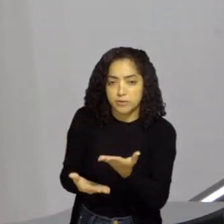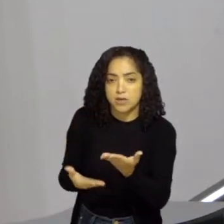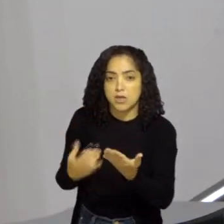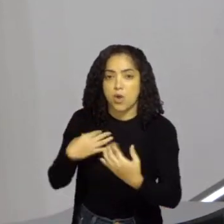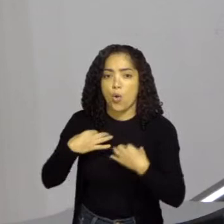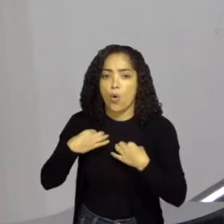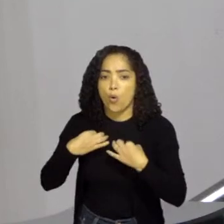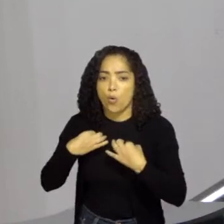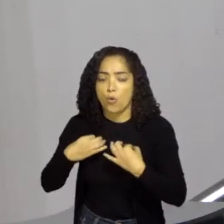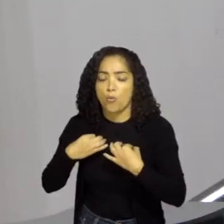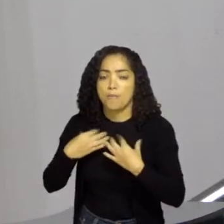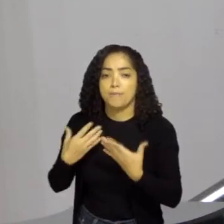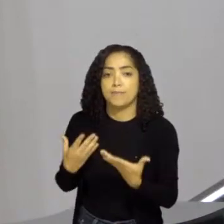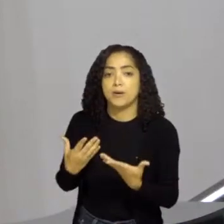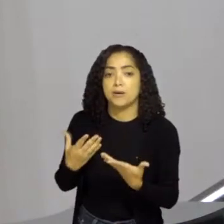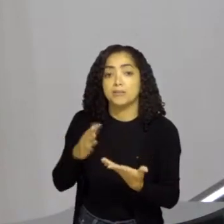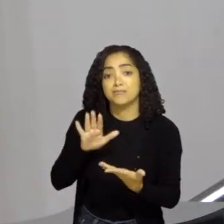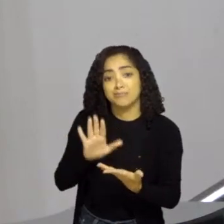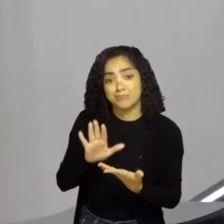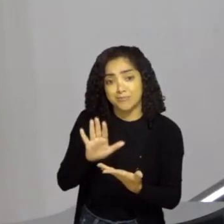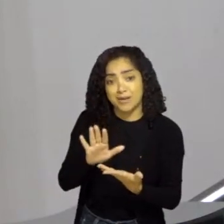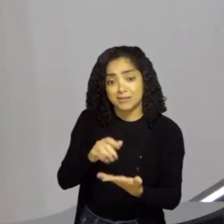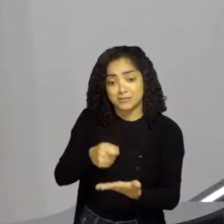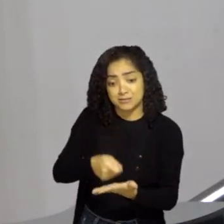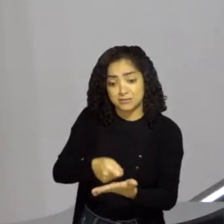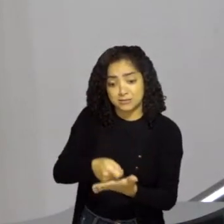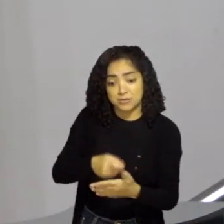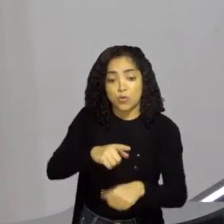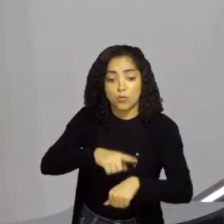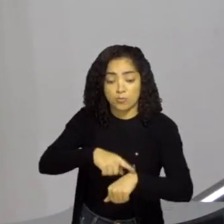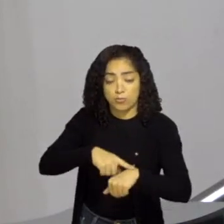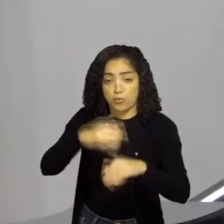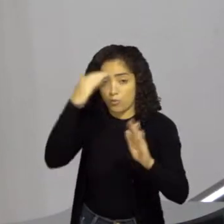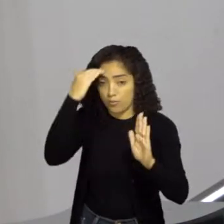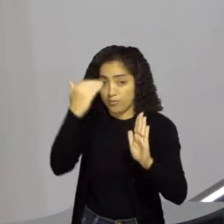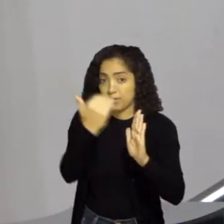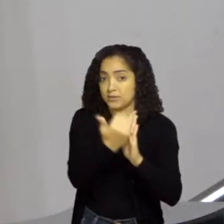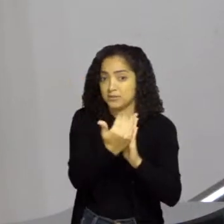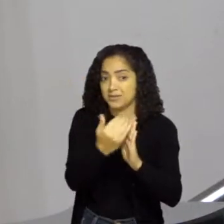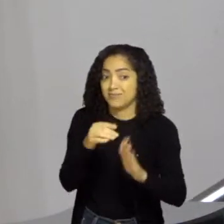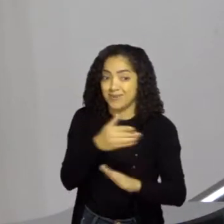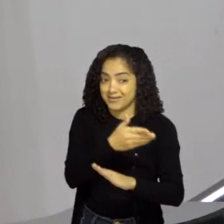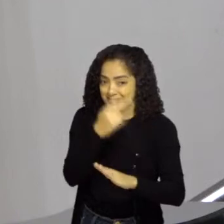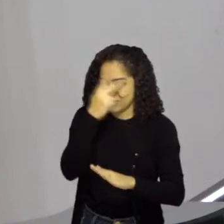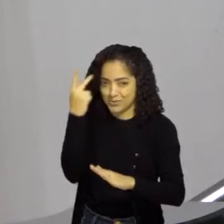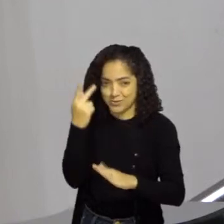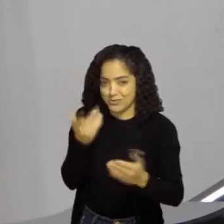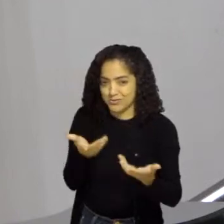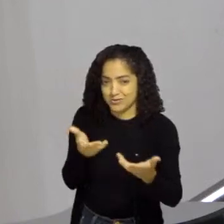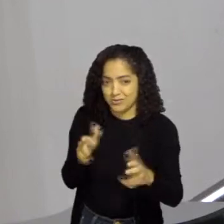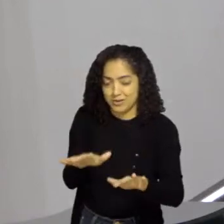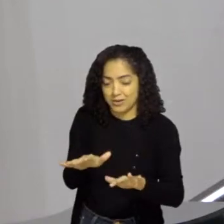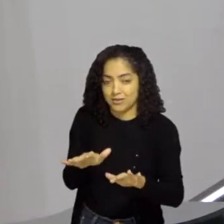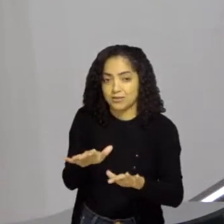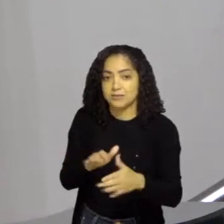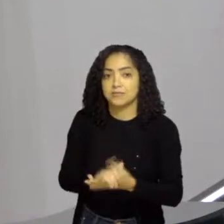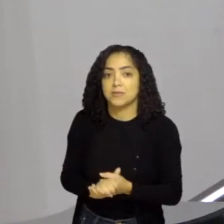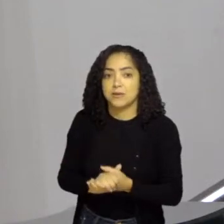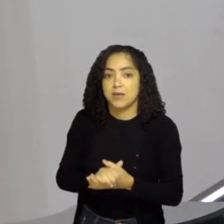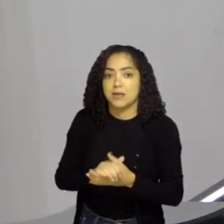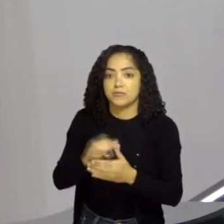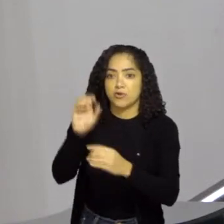roupa, mas tem que cumprir horário. Mas eles não querem. Eles vêm para a